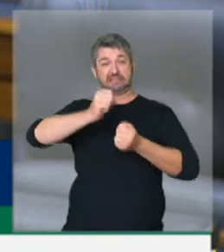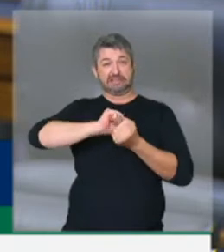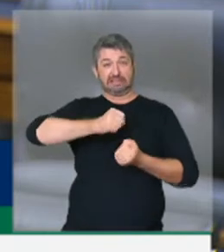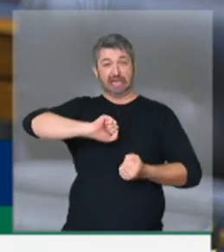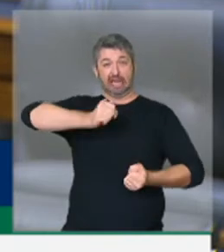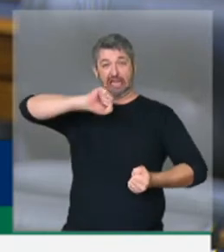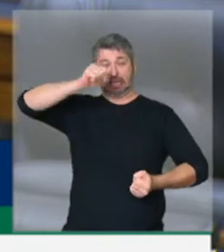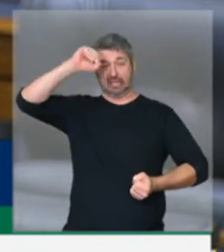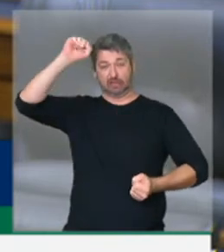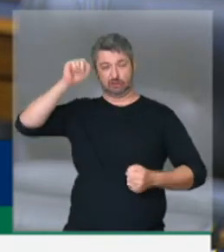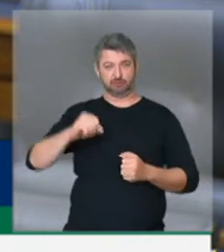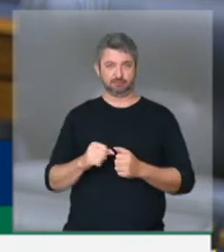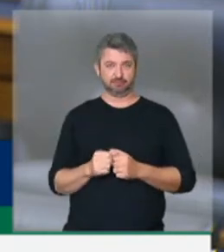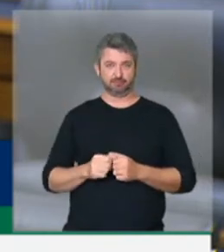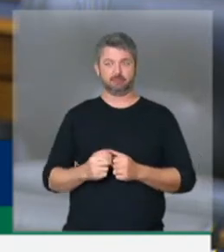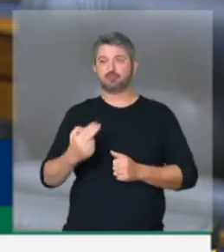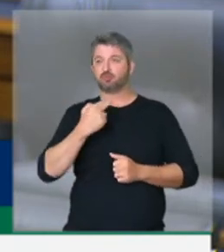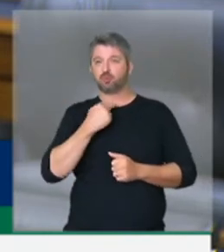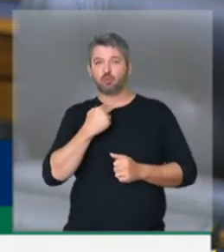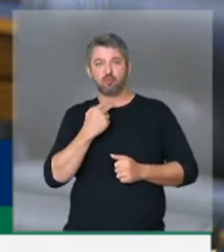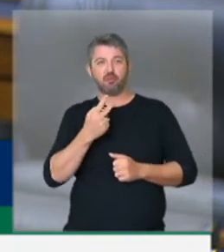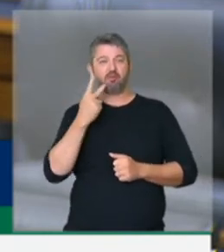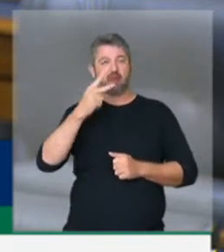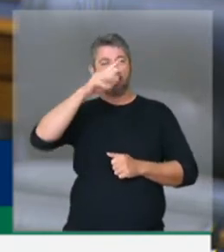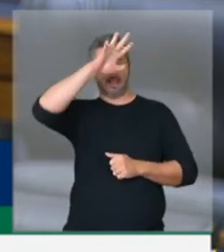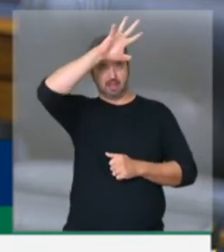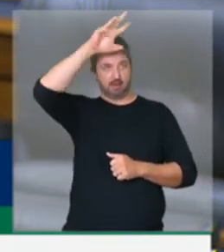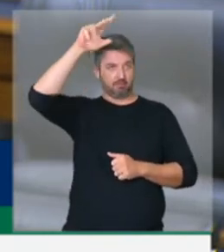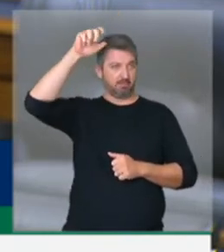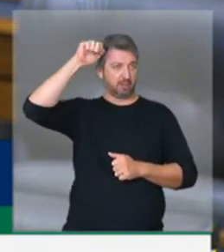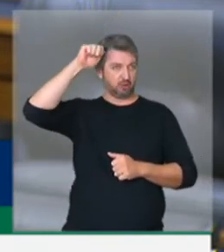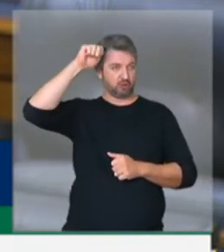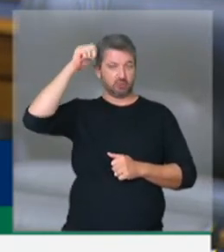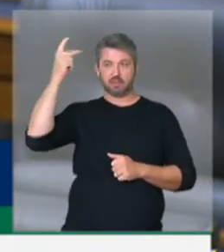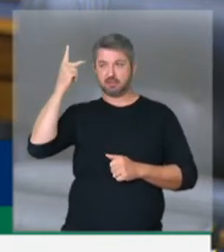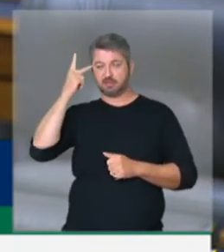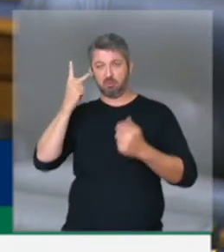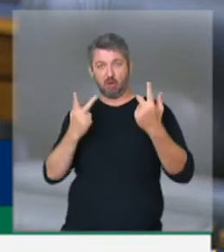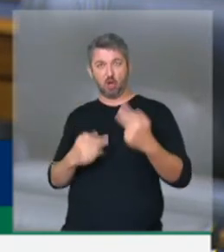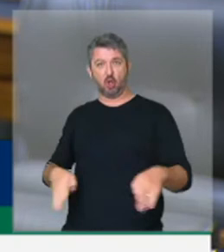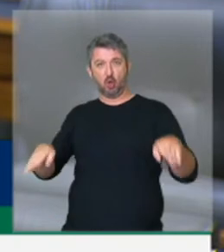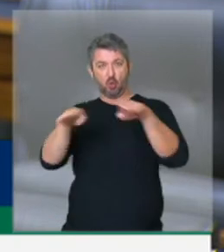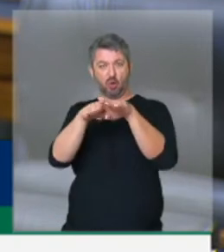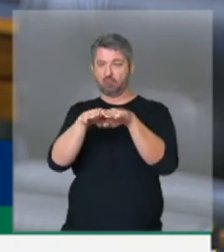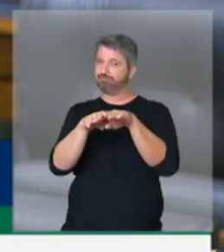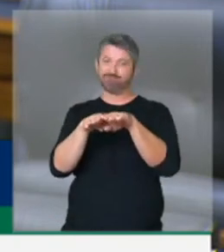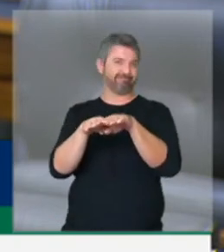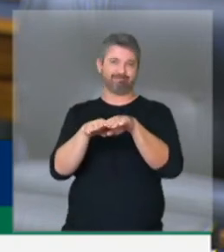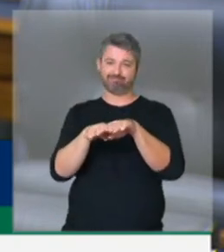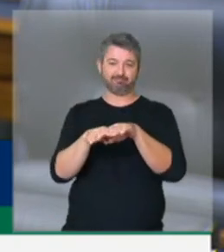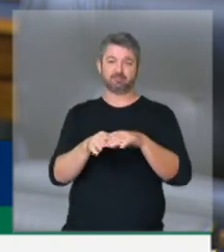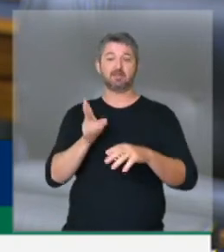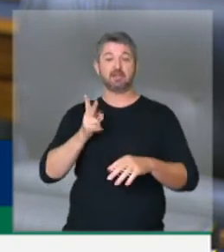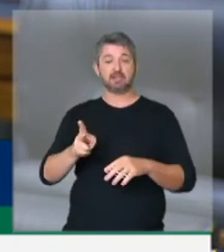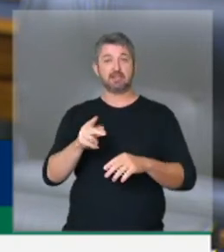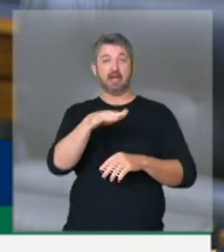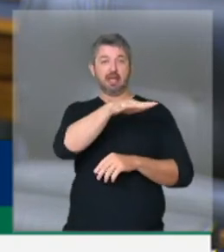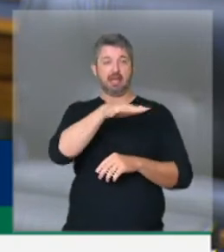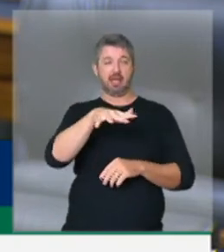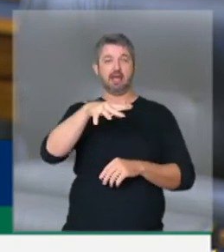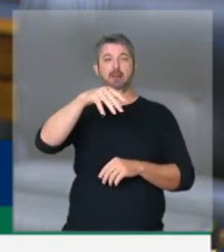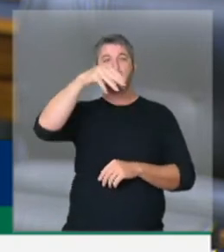continentais. Nós não podemos tratar a Amazônia do mesmo jeito de São Paulo. E sempre a Zona Franca